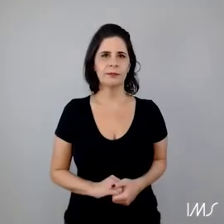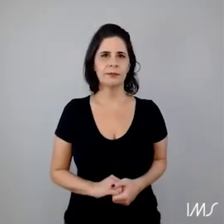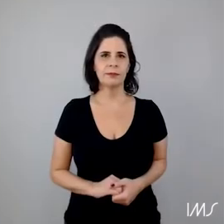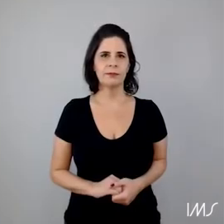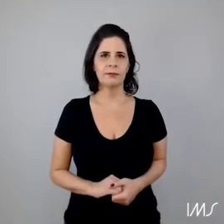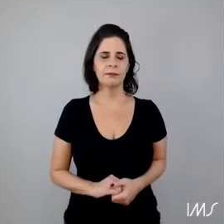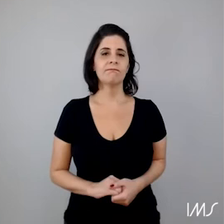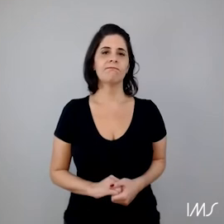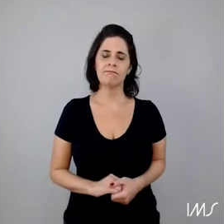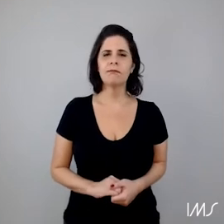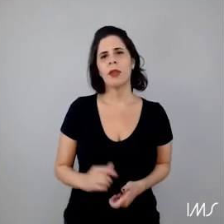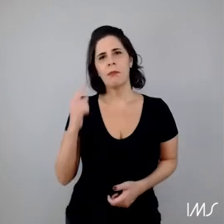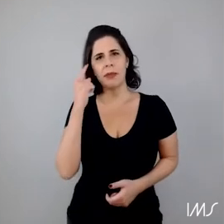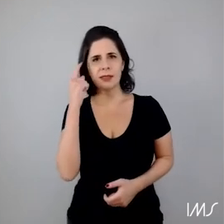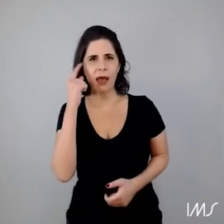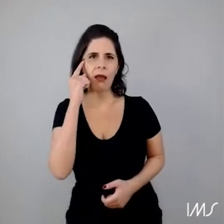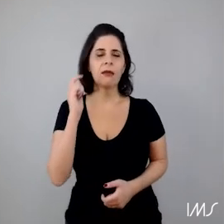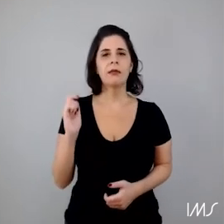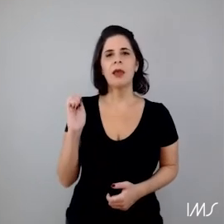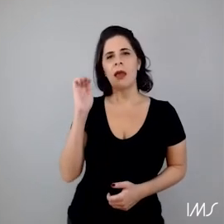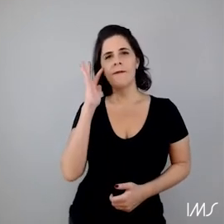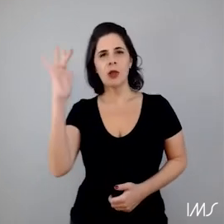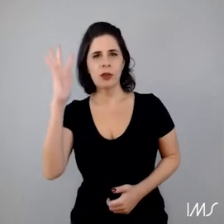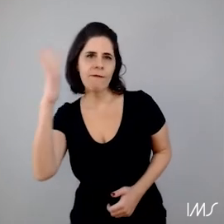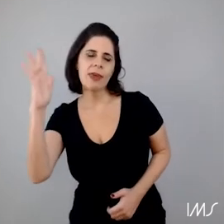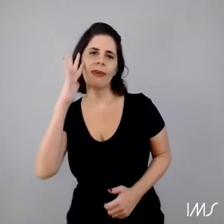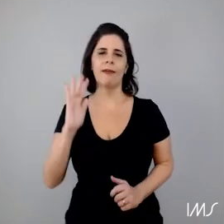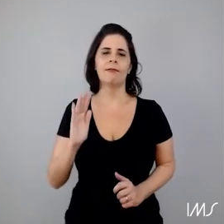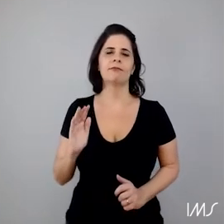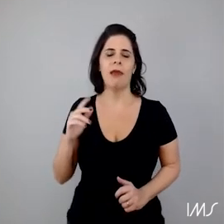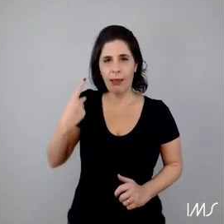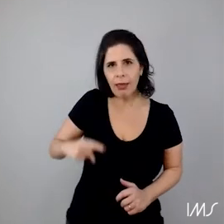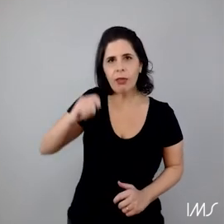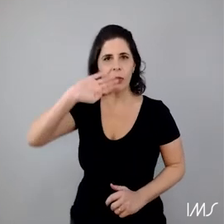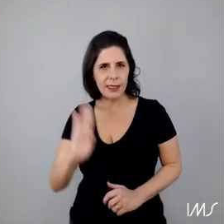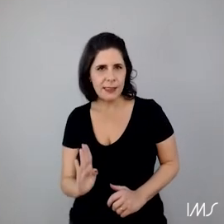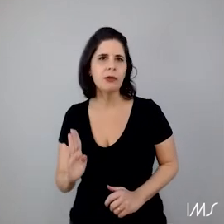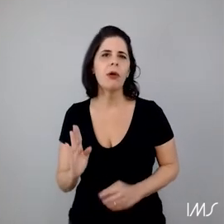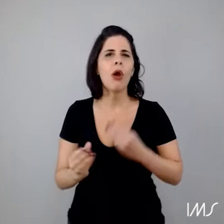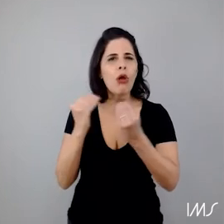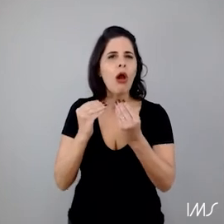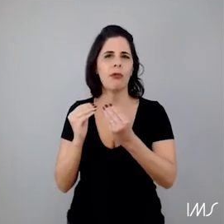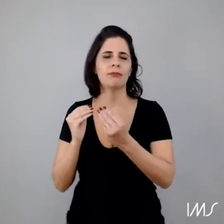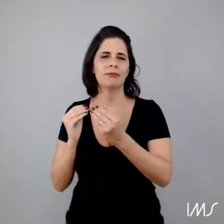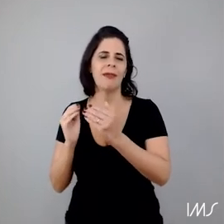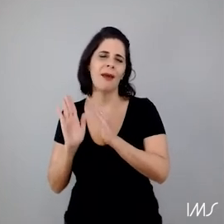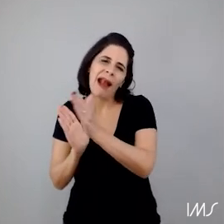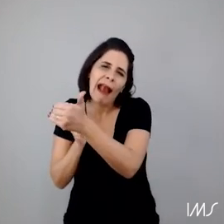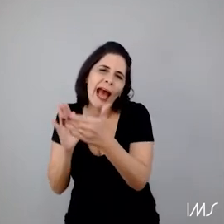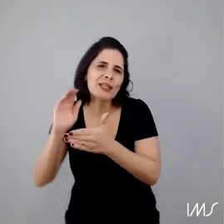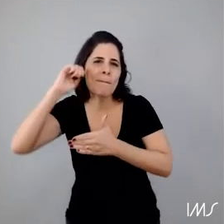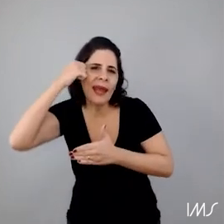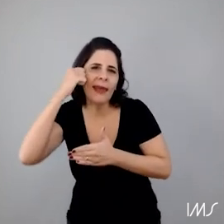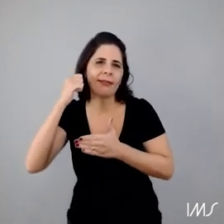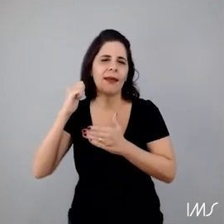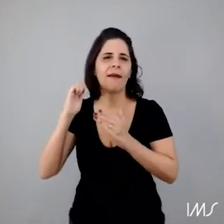fundamental entre a Stefani e Flusser sobre esse trabalho e sobre os trabalhos seguintes de Flusser, numa correspondência